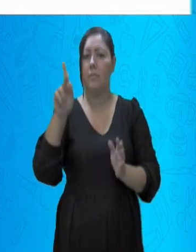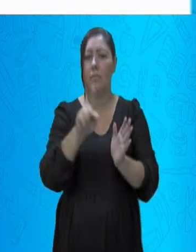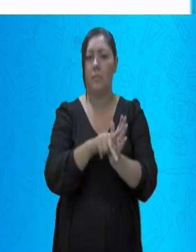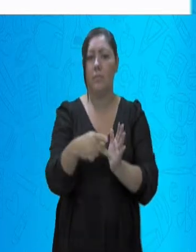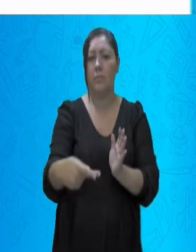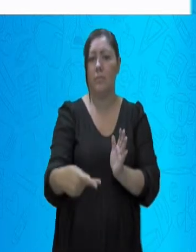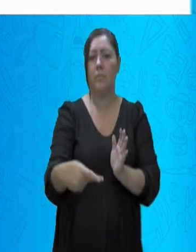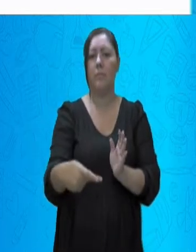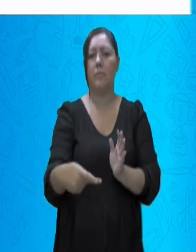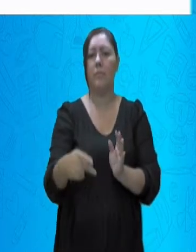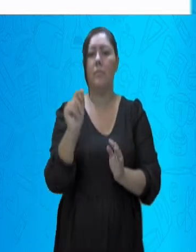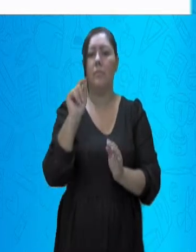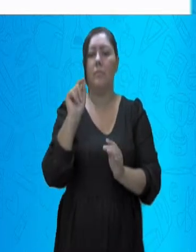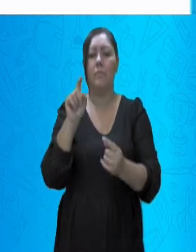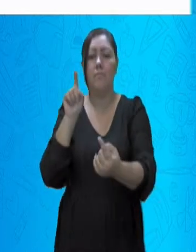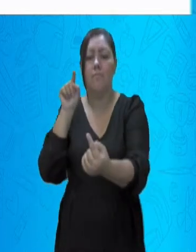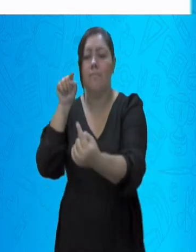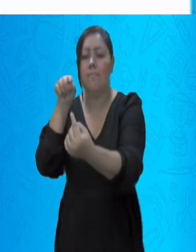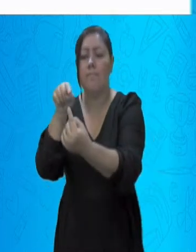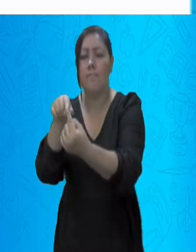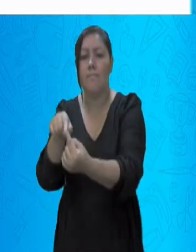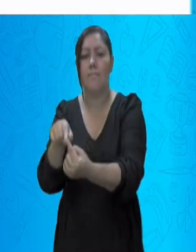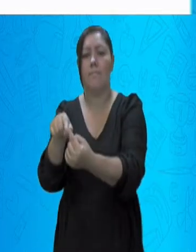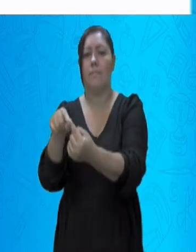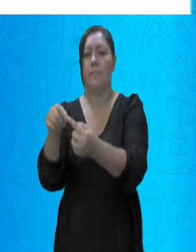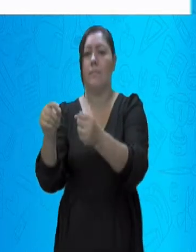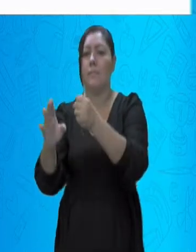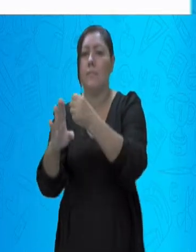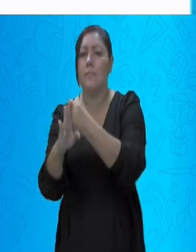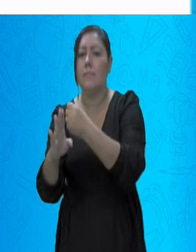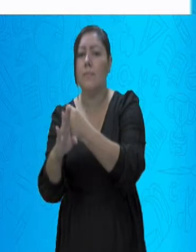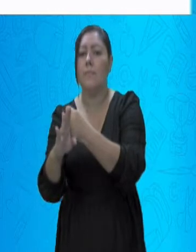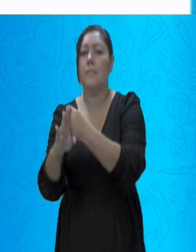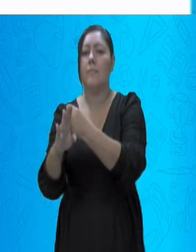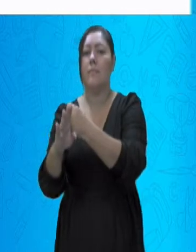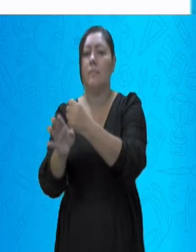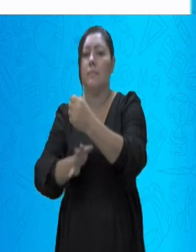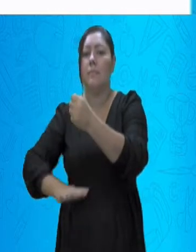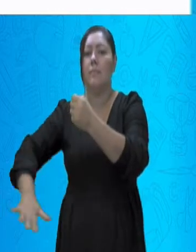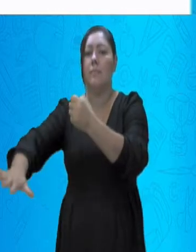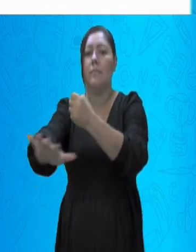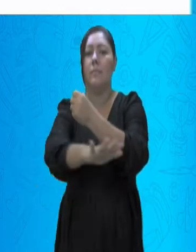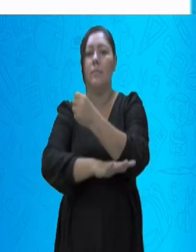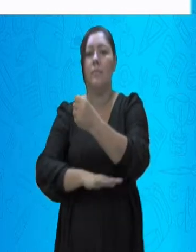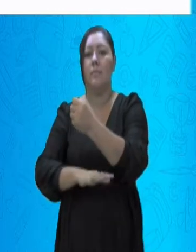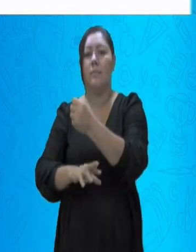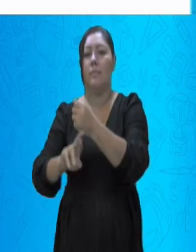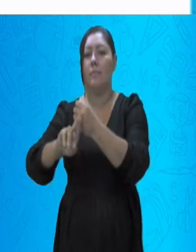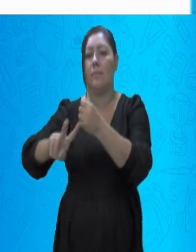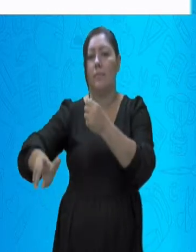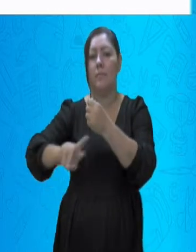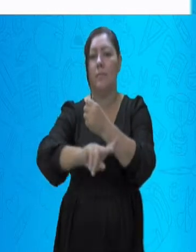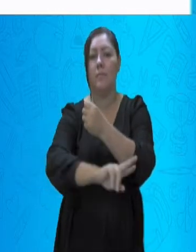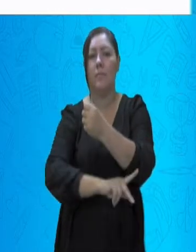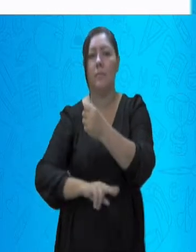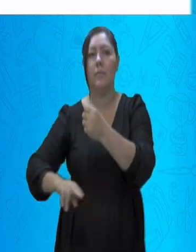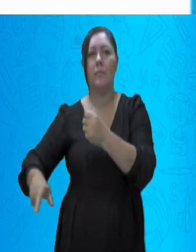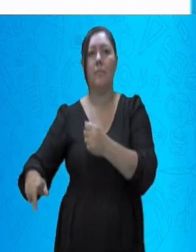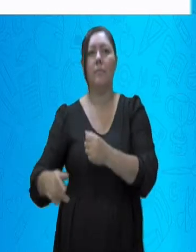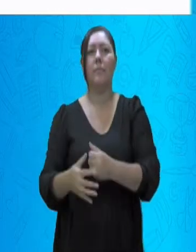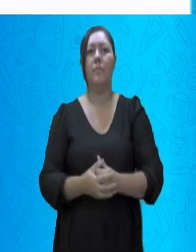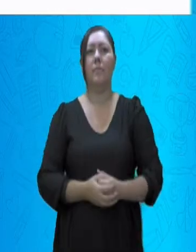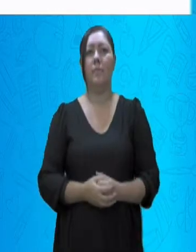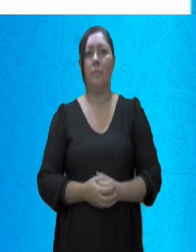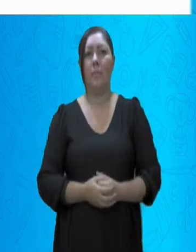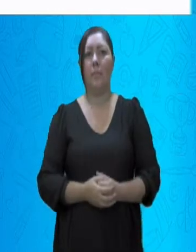um substantivo em relação aos demais, tornando-o inconfundível. Costuma